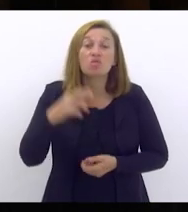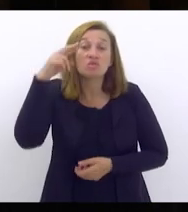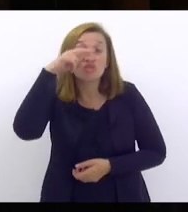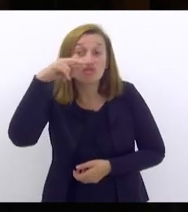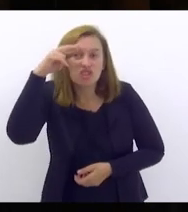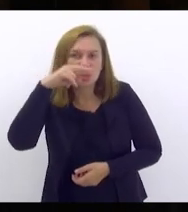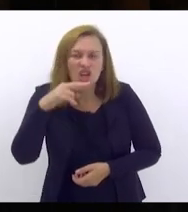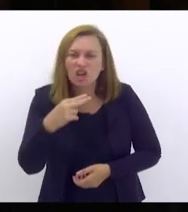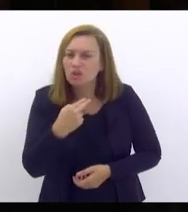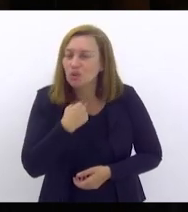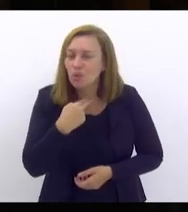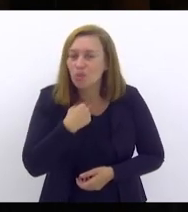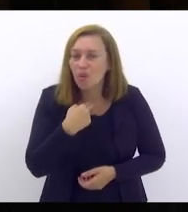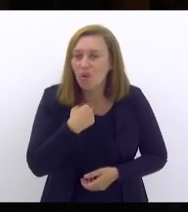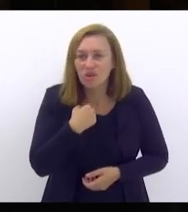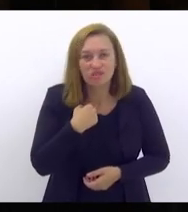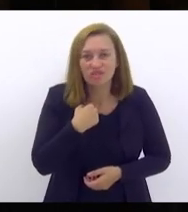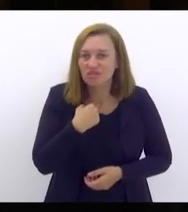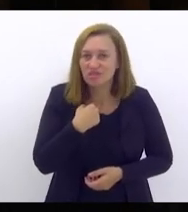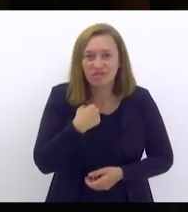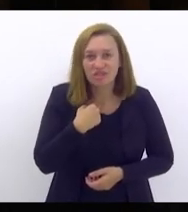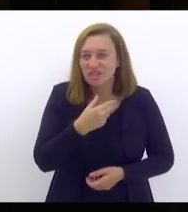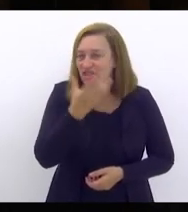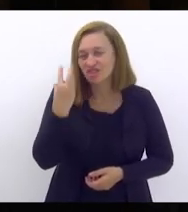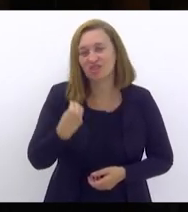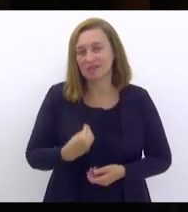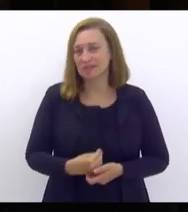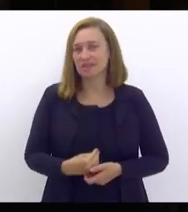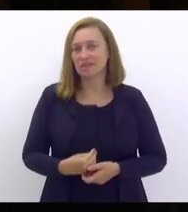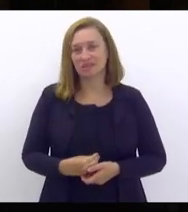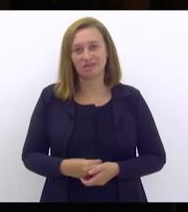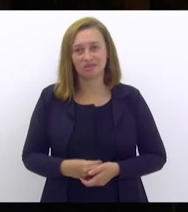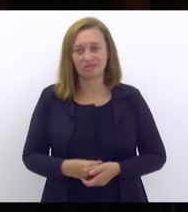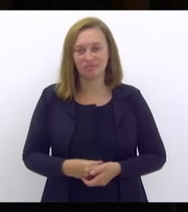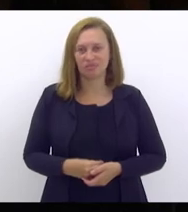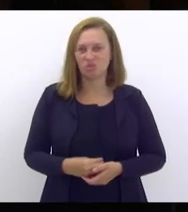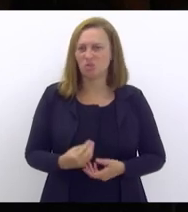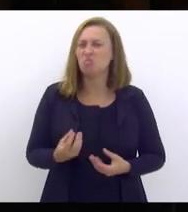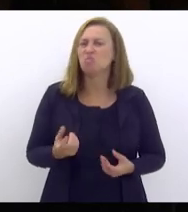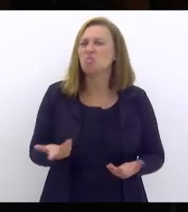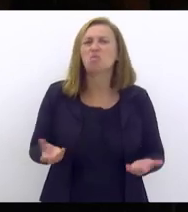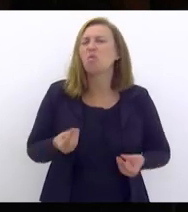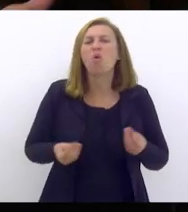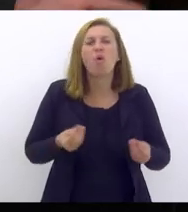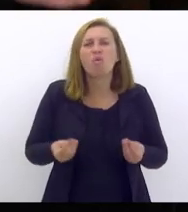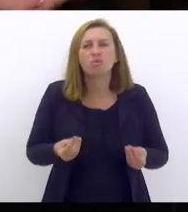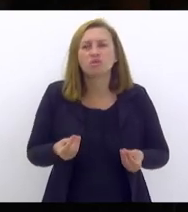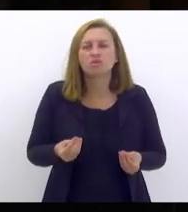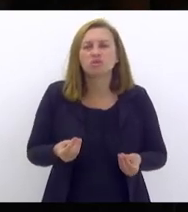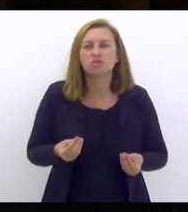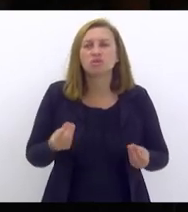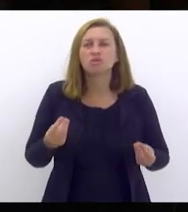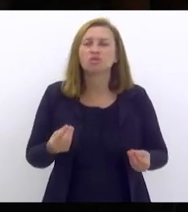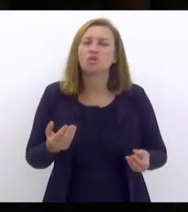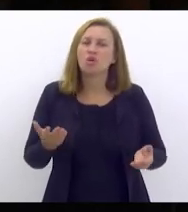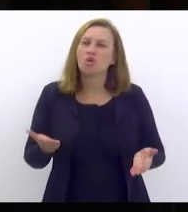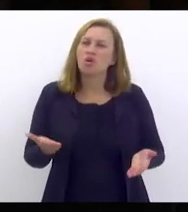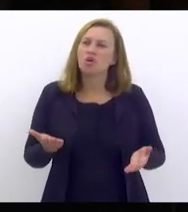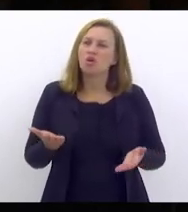investigação não pode passar na frente da outra? O que é isso? Ou o processo é